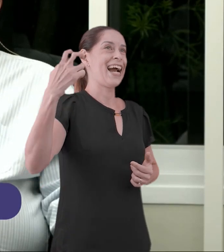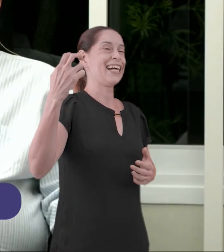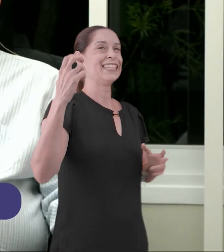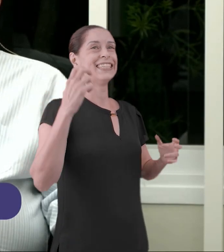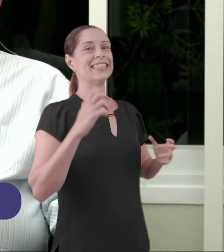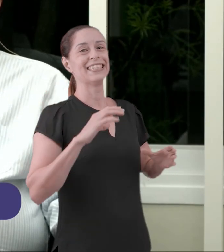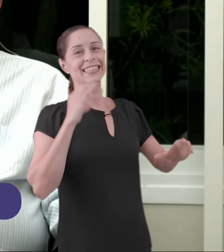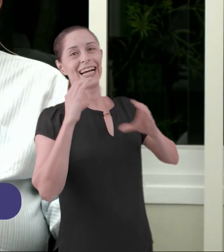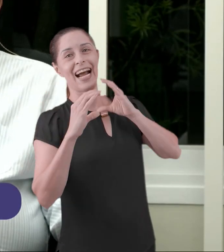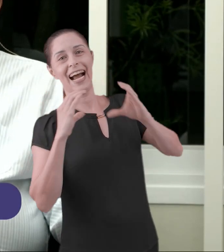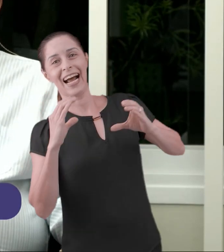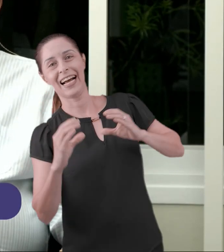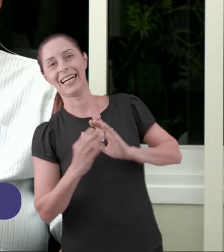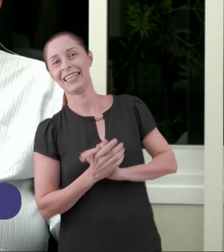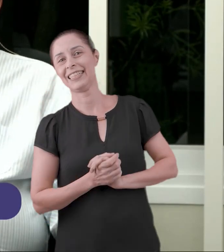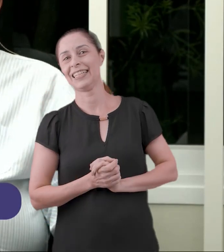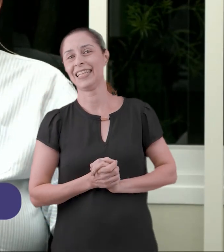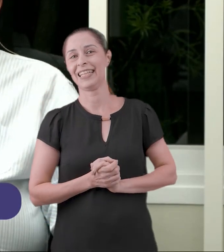gente,